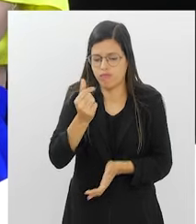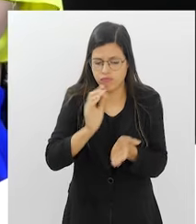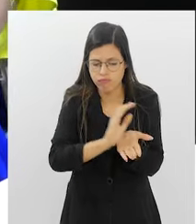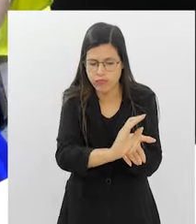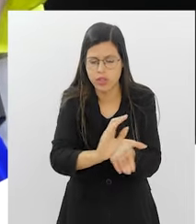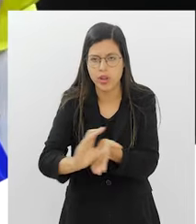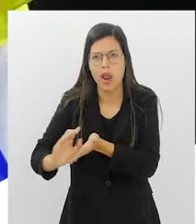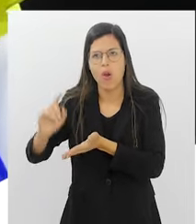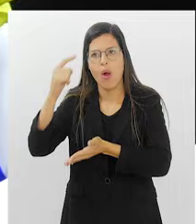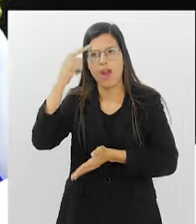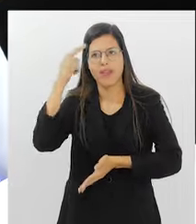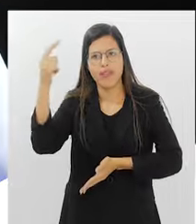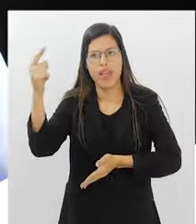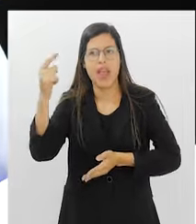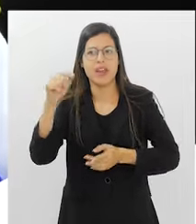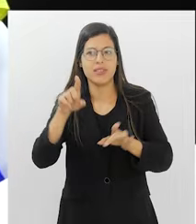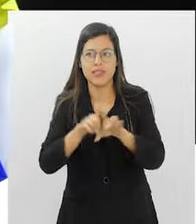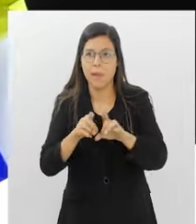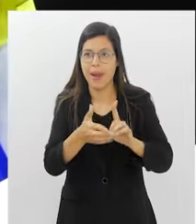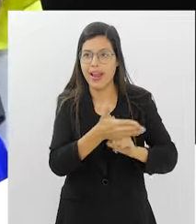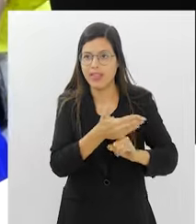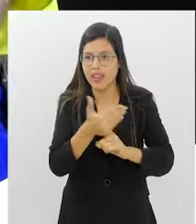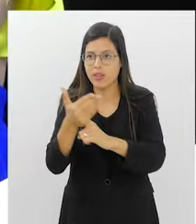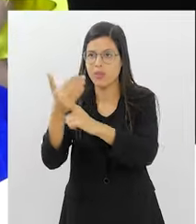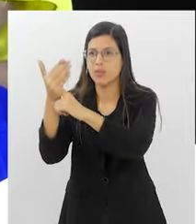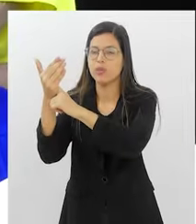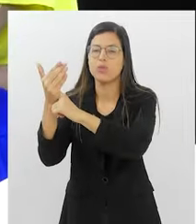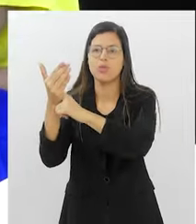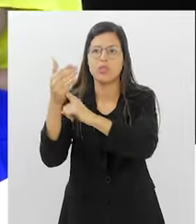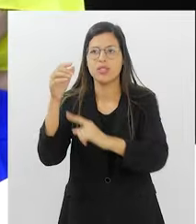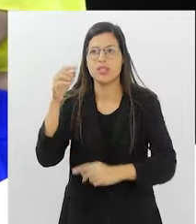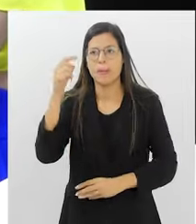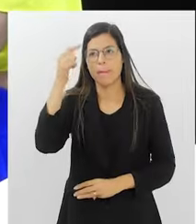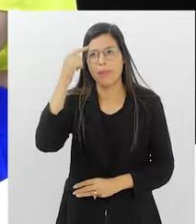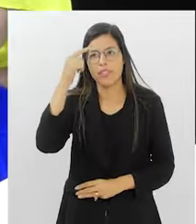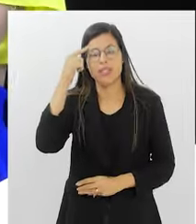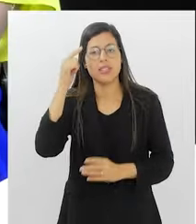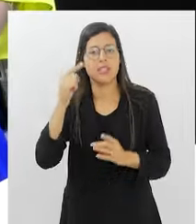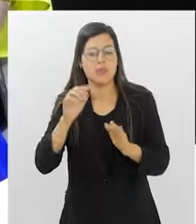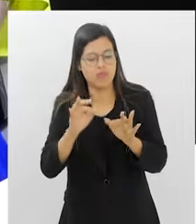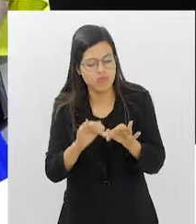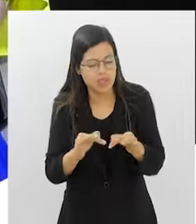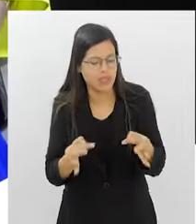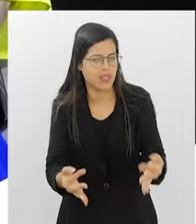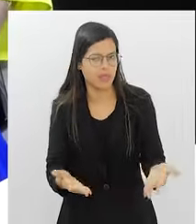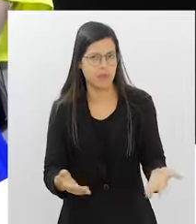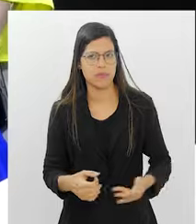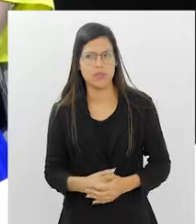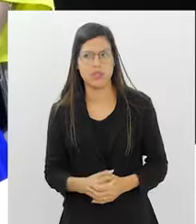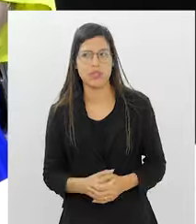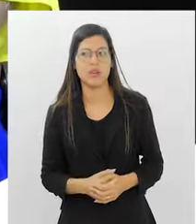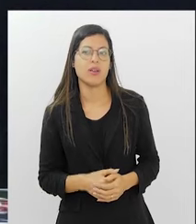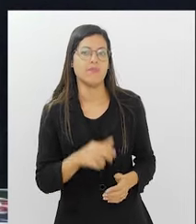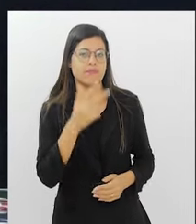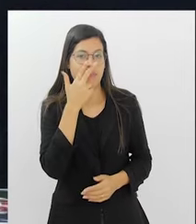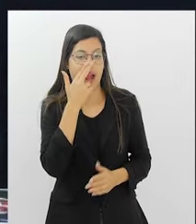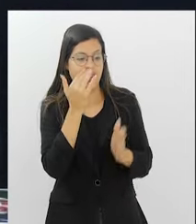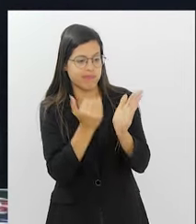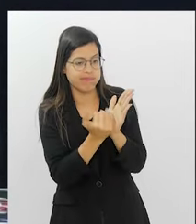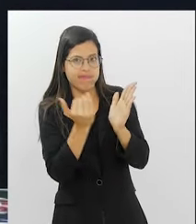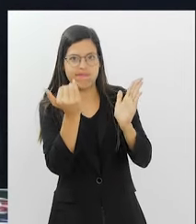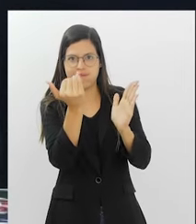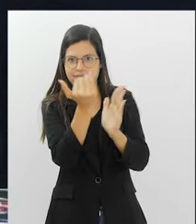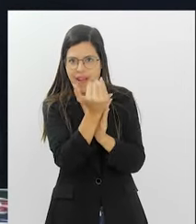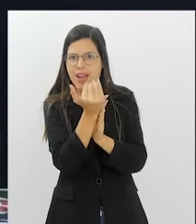dinheiro saber usar ho tanta tecnologia né que a gente fica só pensando nisso e às vezes o mais simples é é o que eu falo sarraf tá muito